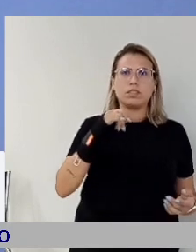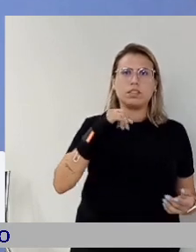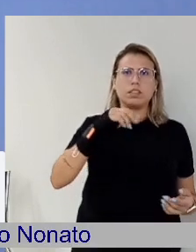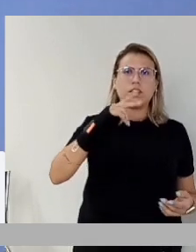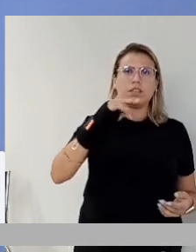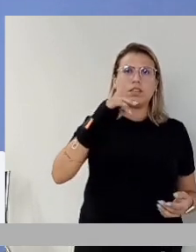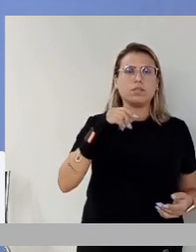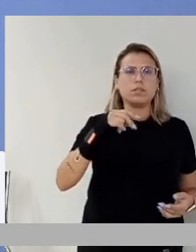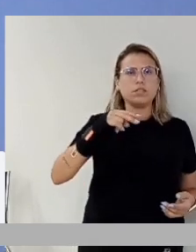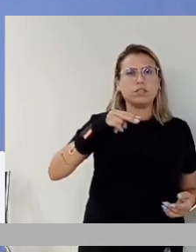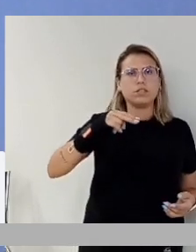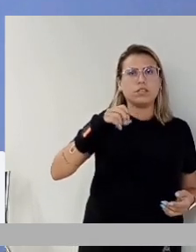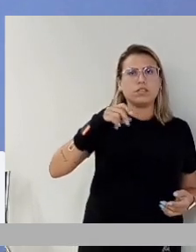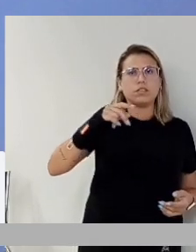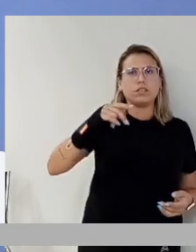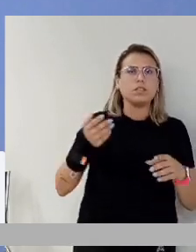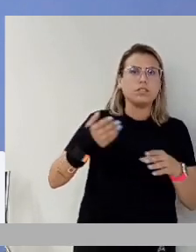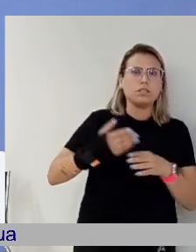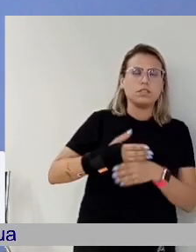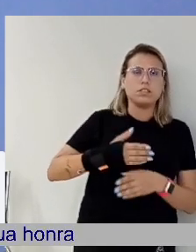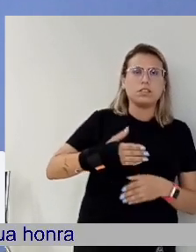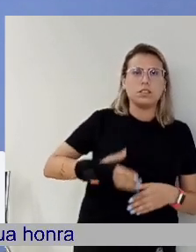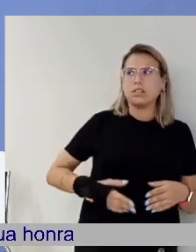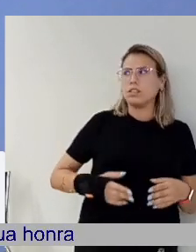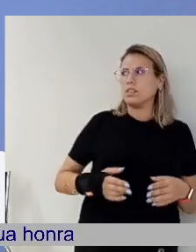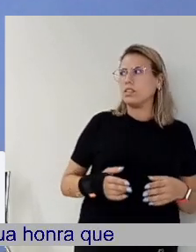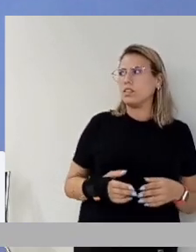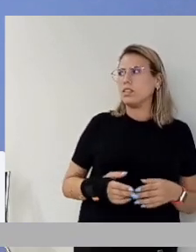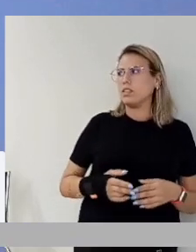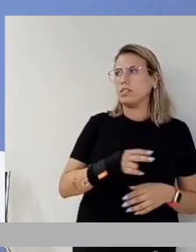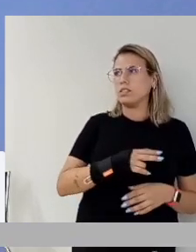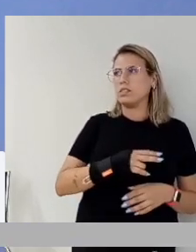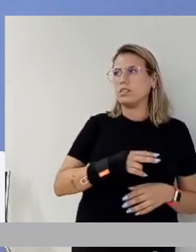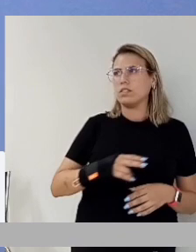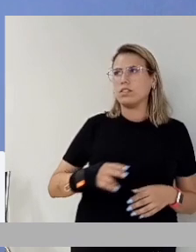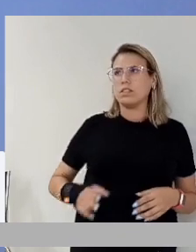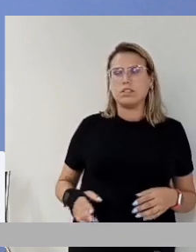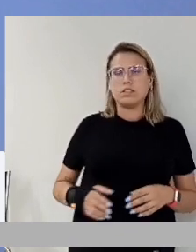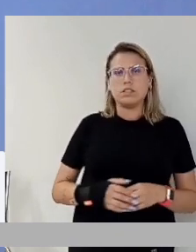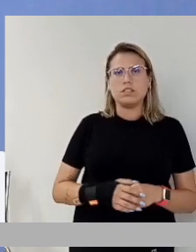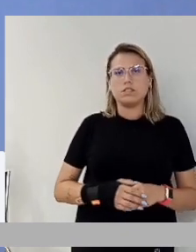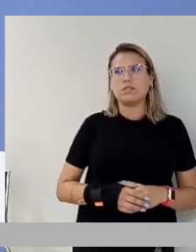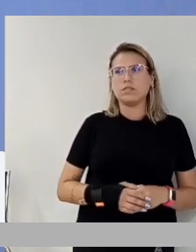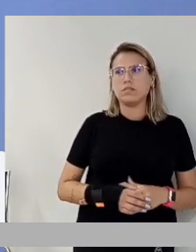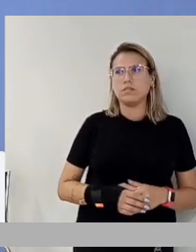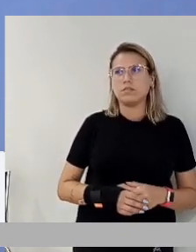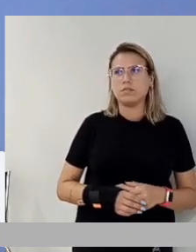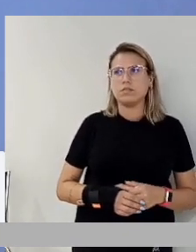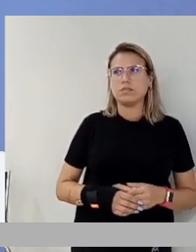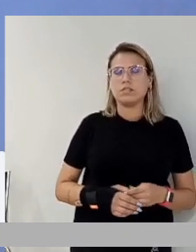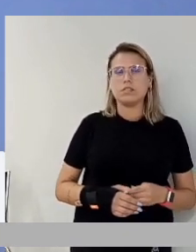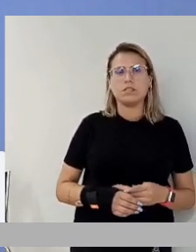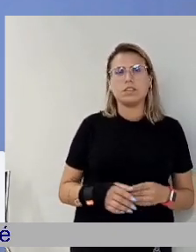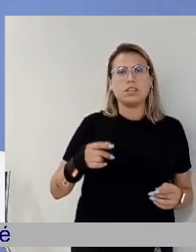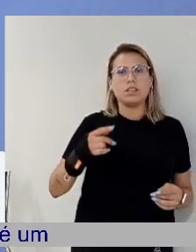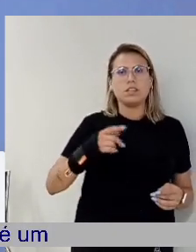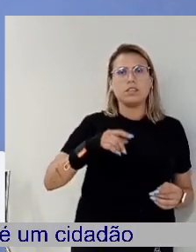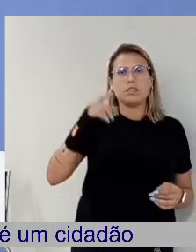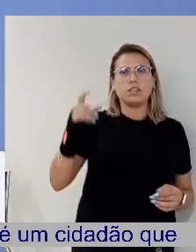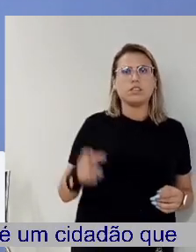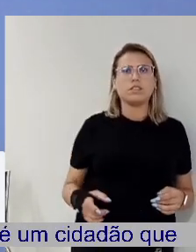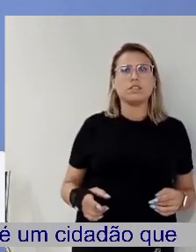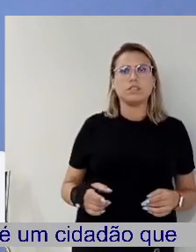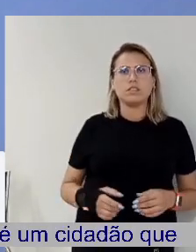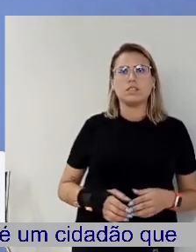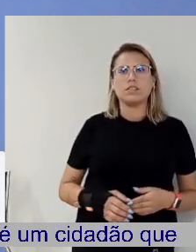populares que sempre nos dá a sua honra aqui na presença da sessão da Câmara Aliás o raim nun é um dos cidadãos que pouco